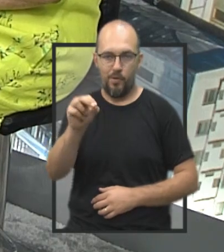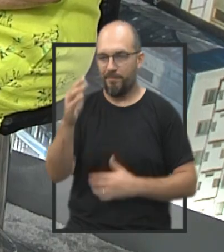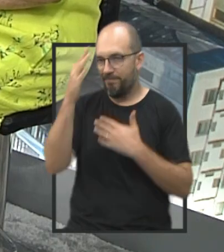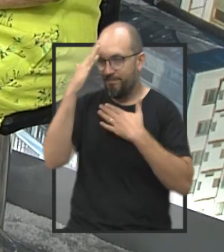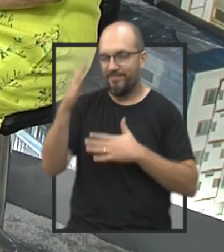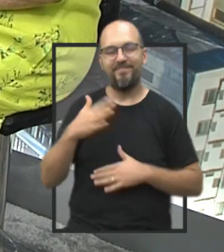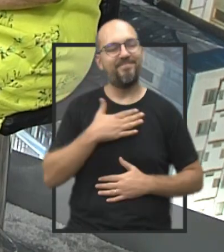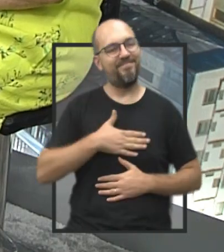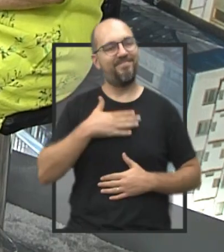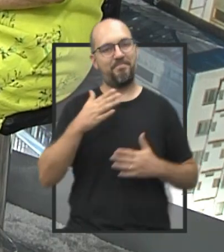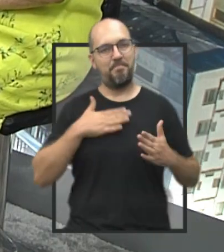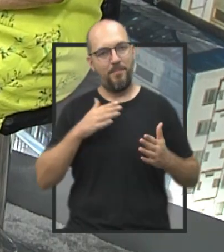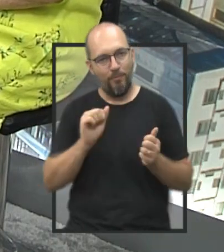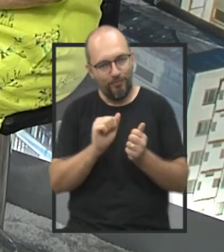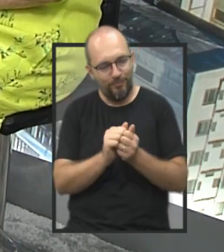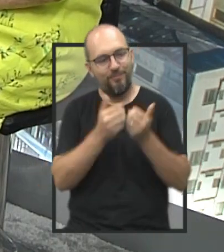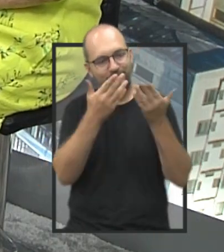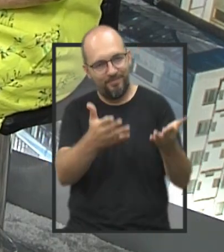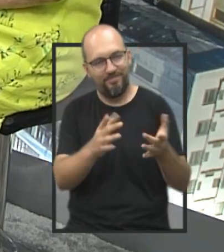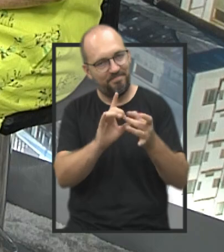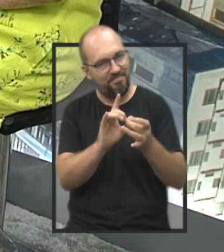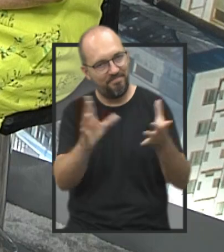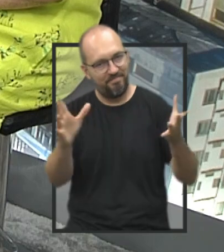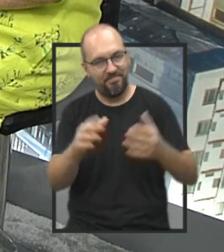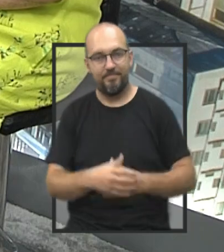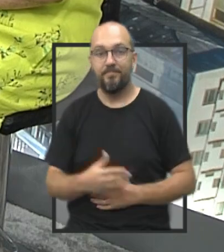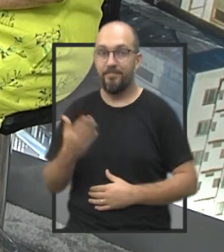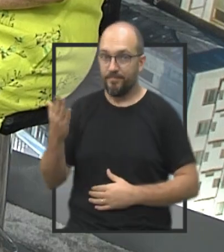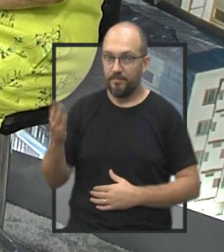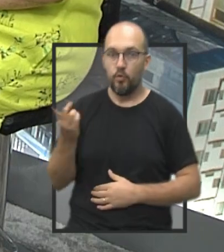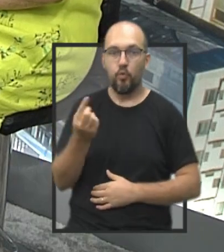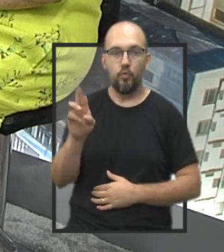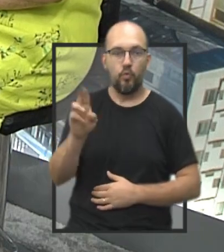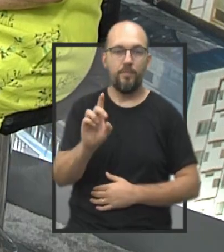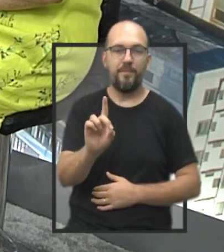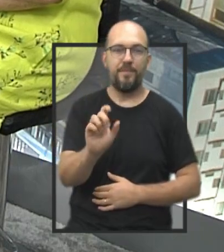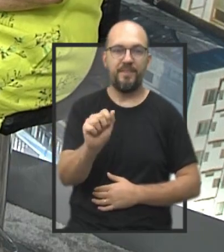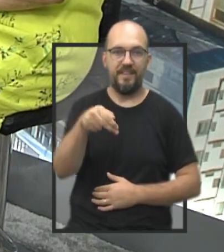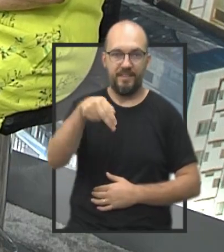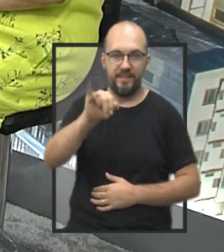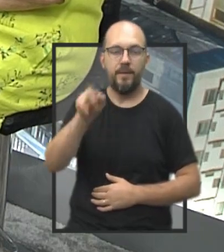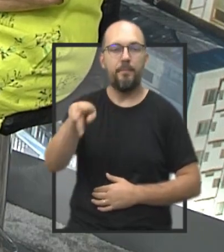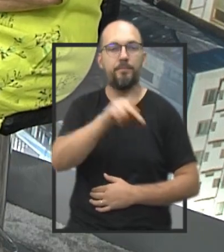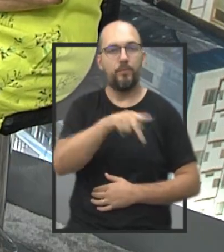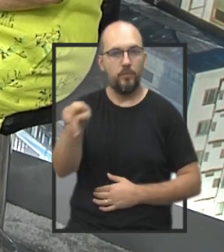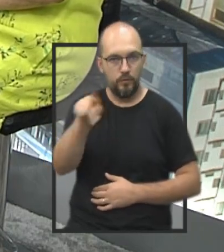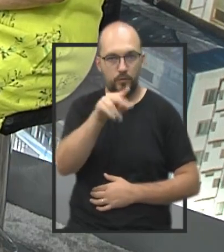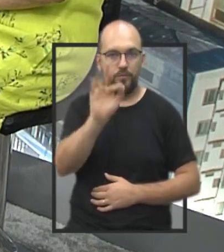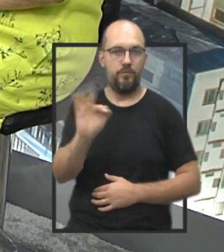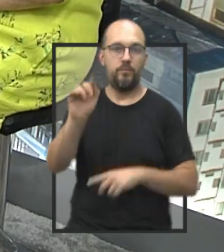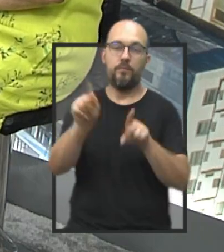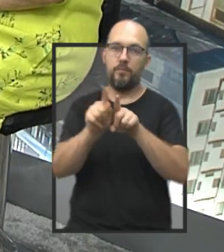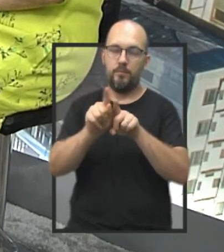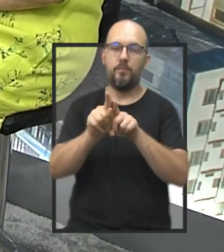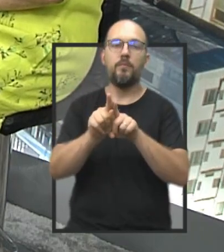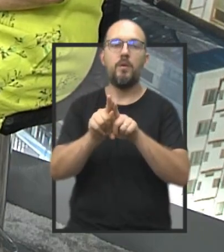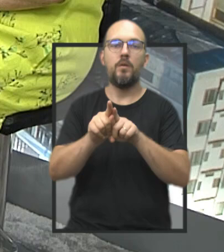todo meu, sempre à disposição. Bom, doutora Dani Rodrigueiro é professora universitária, advogada e foi eleita